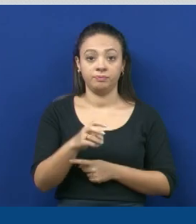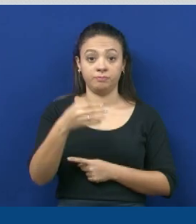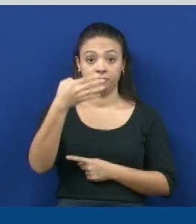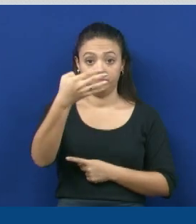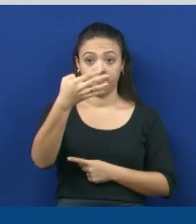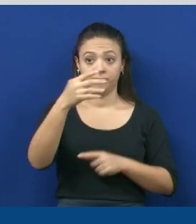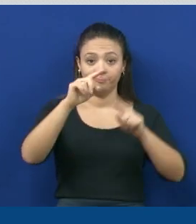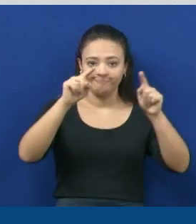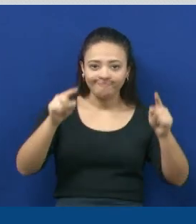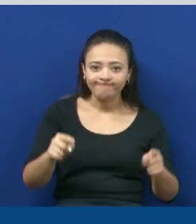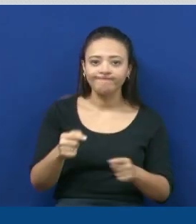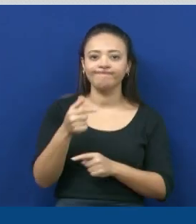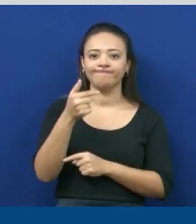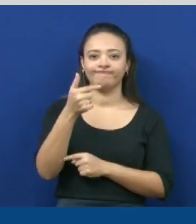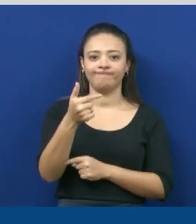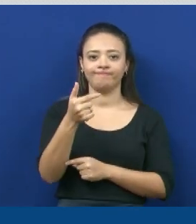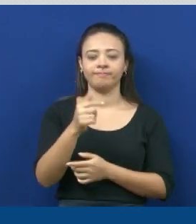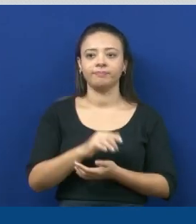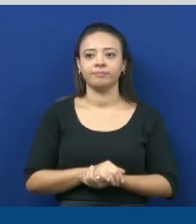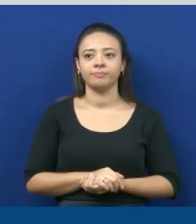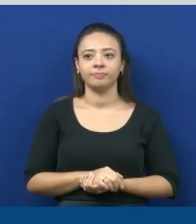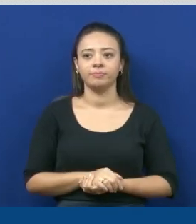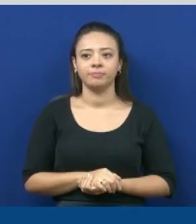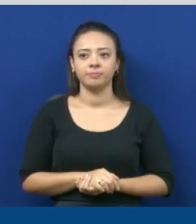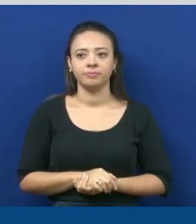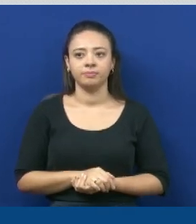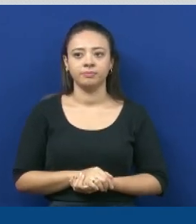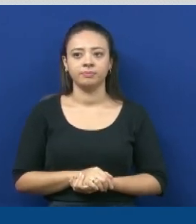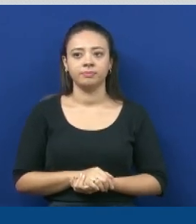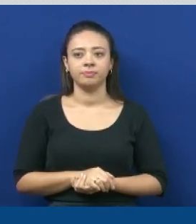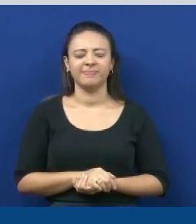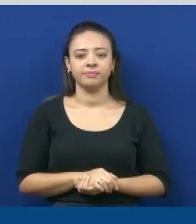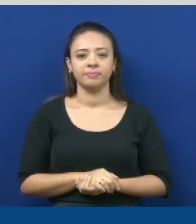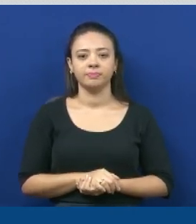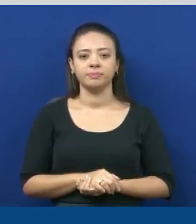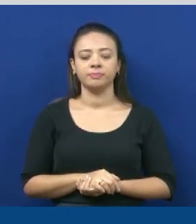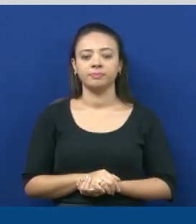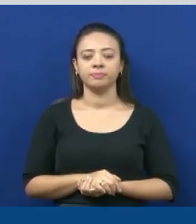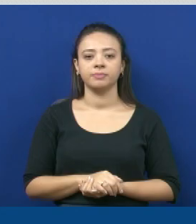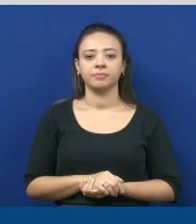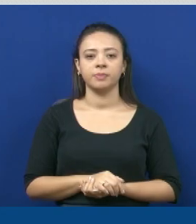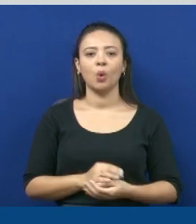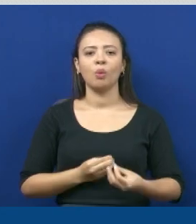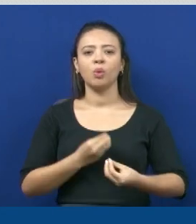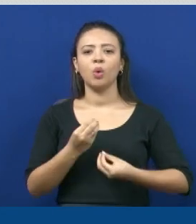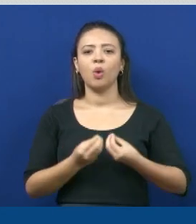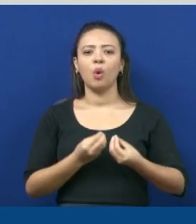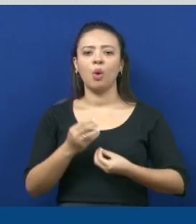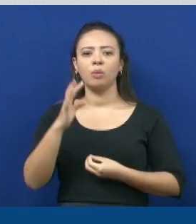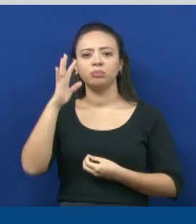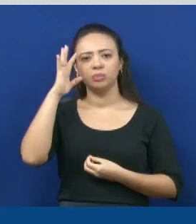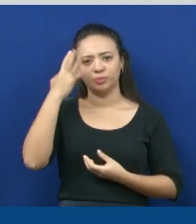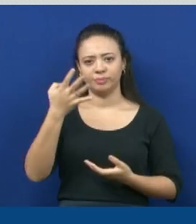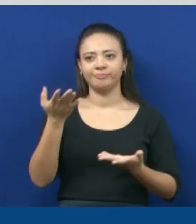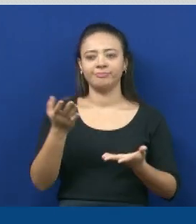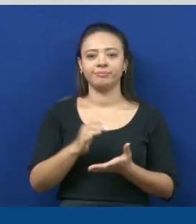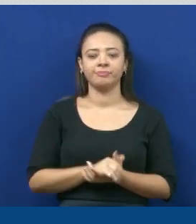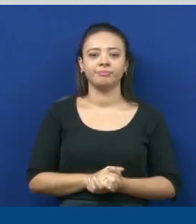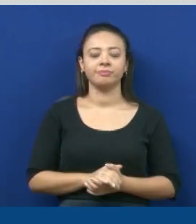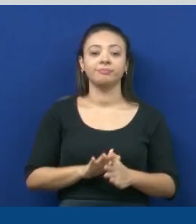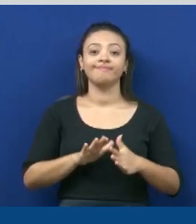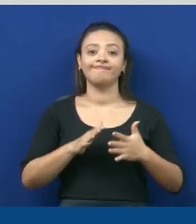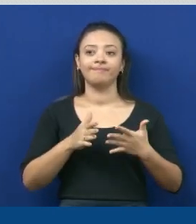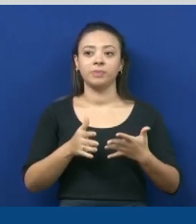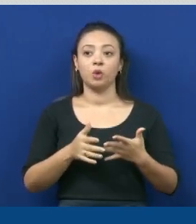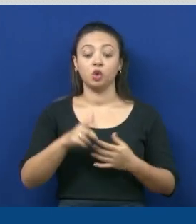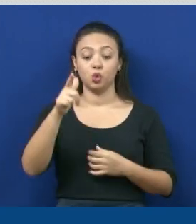está elevado a 2, né? O 4 dentro do parênteses e o 2 fora do parênteses. O que, que eu posso fazer conforme a definição? Eu vou